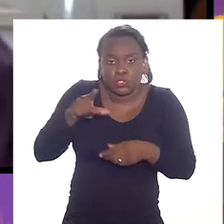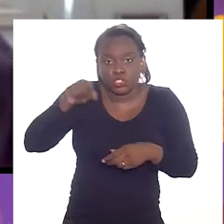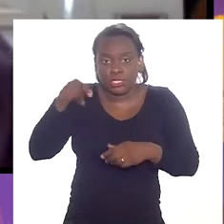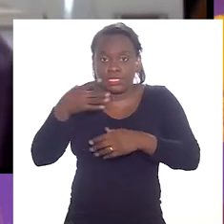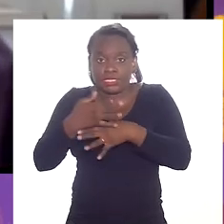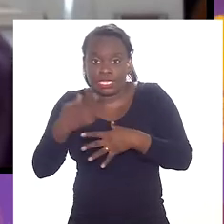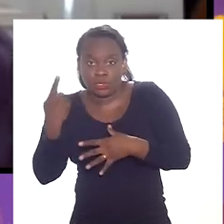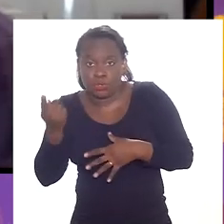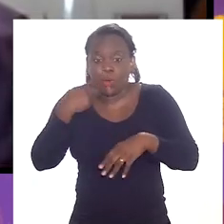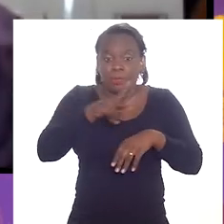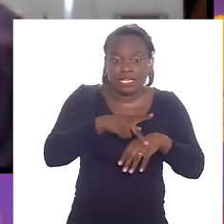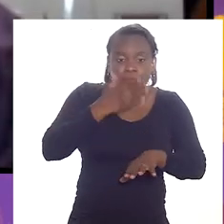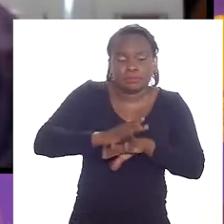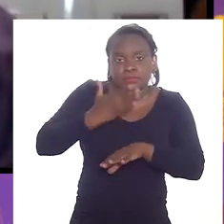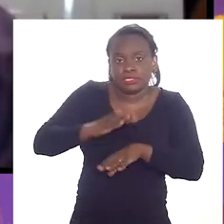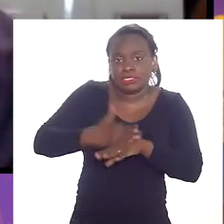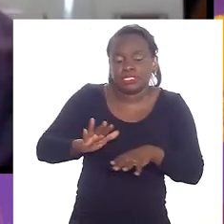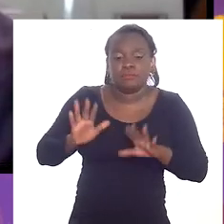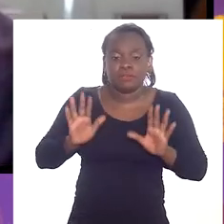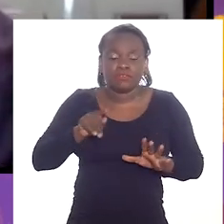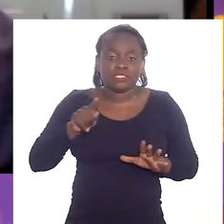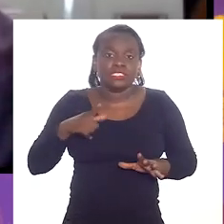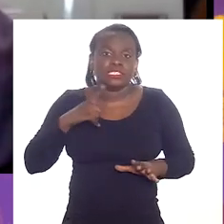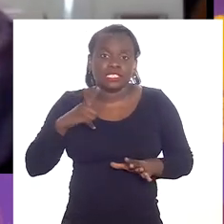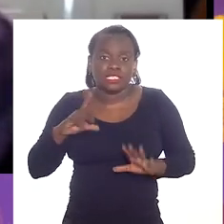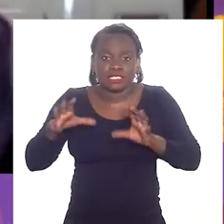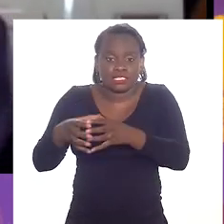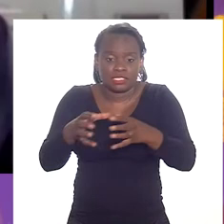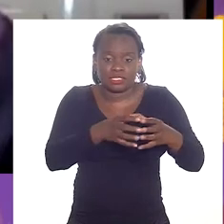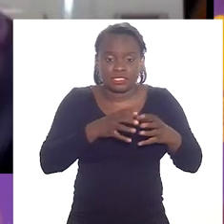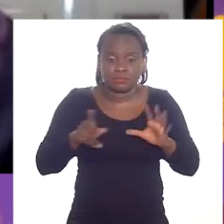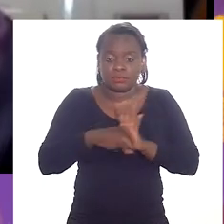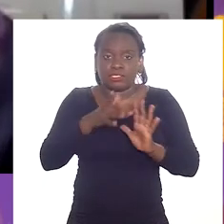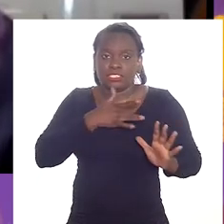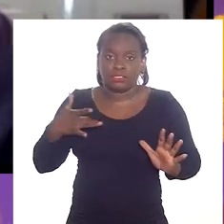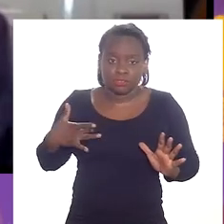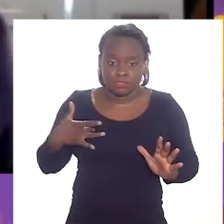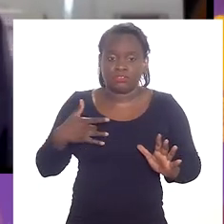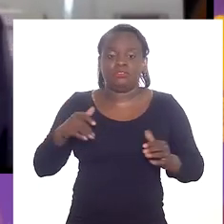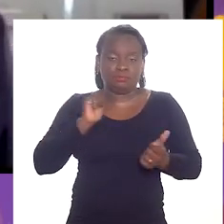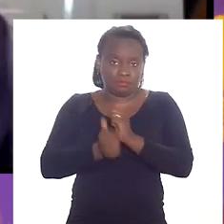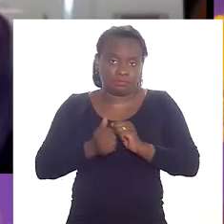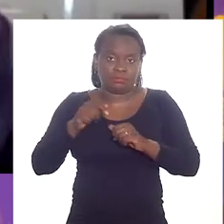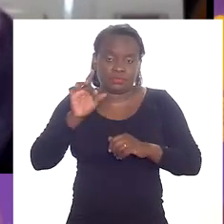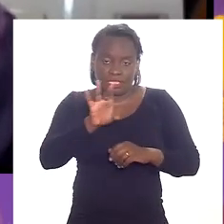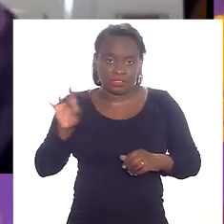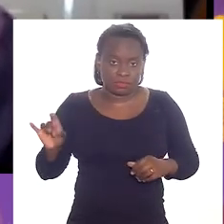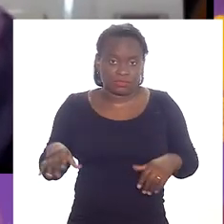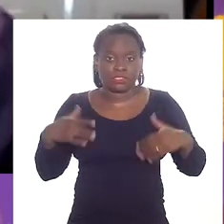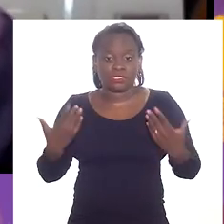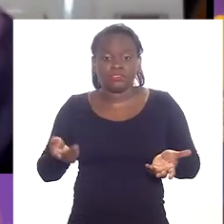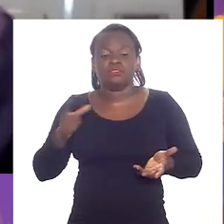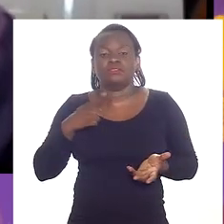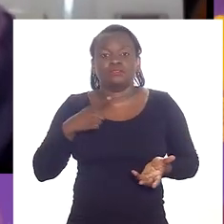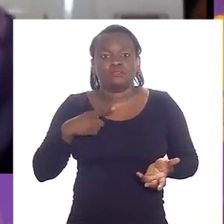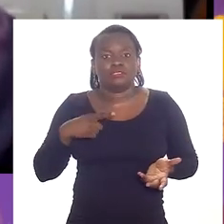não se pratica esporte. Então, nós estamos diante, se você analisar bem, Rui, de uma bolha perante a população. É o caso